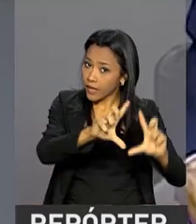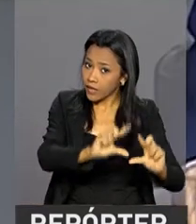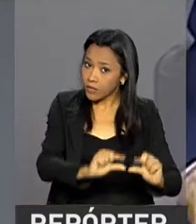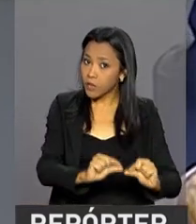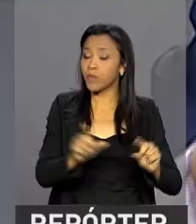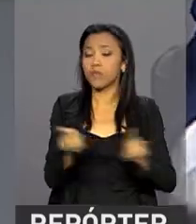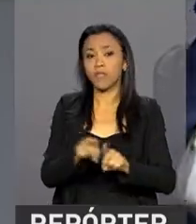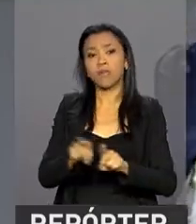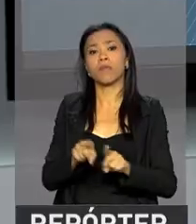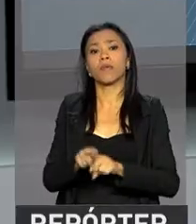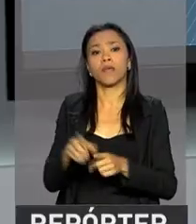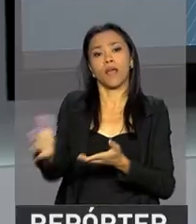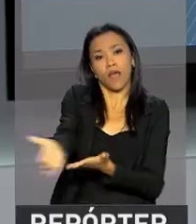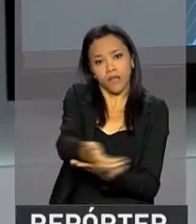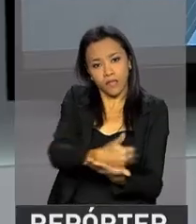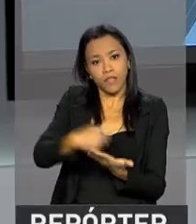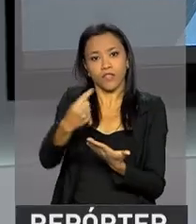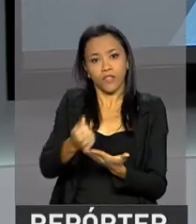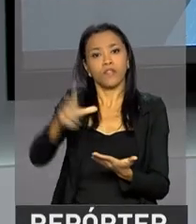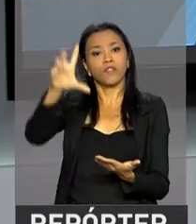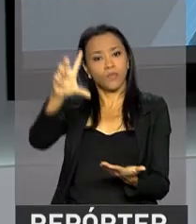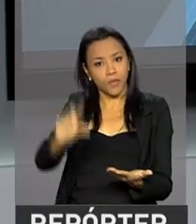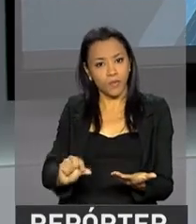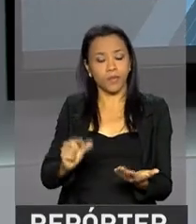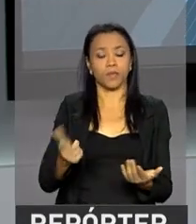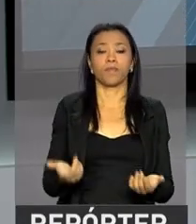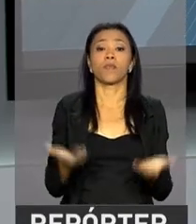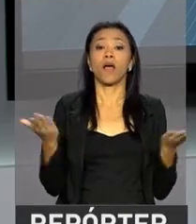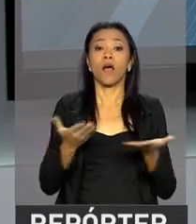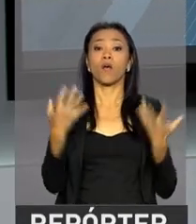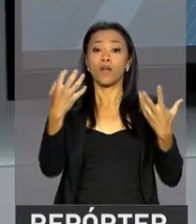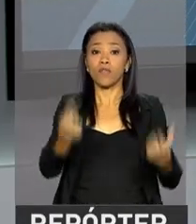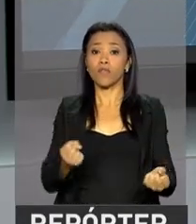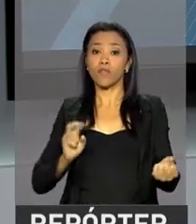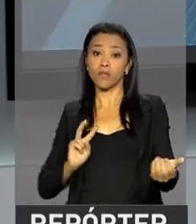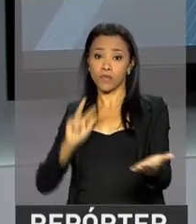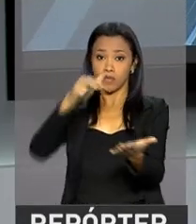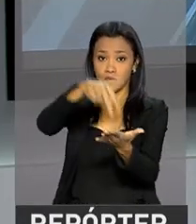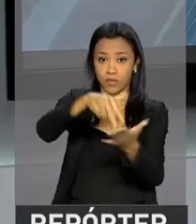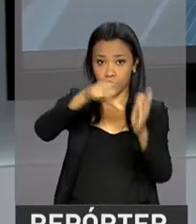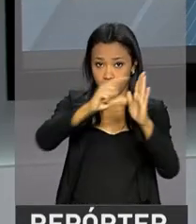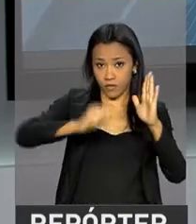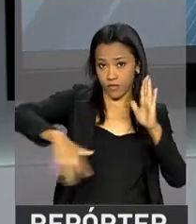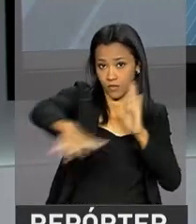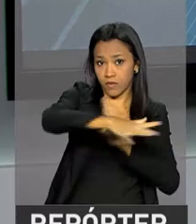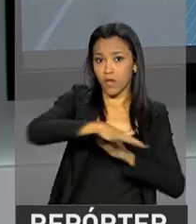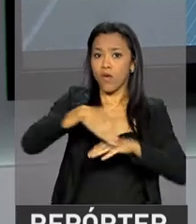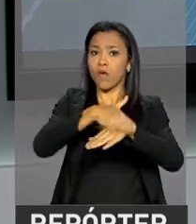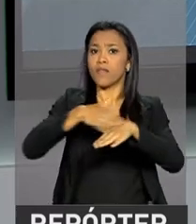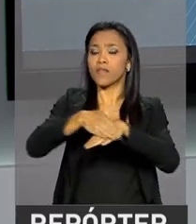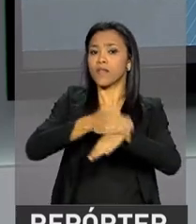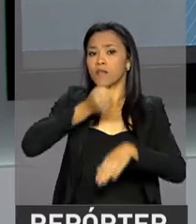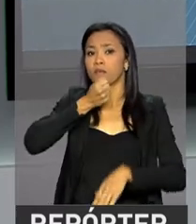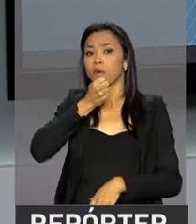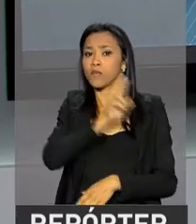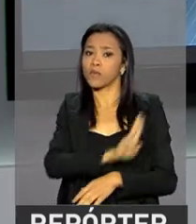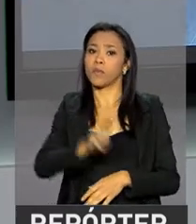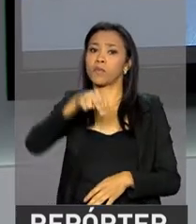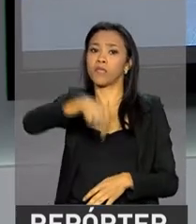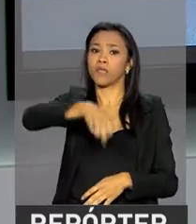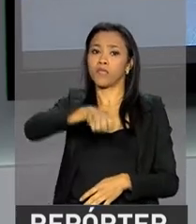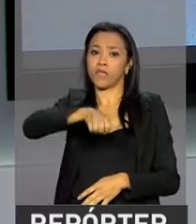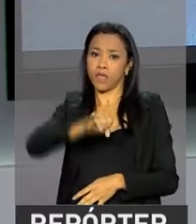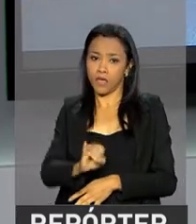como percentual do PIB. E agora nós vamos direto ao Palácio do Planalto conversar com o repórter Ney Pereira, que tem as